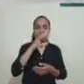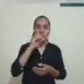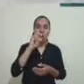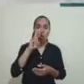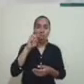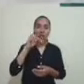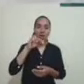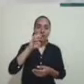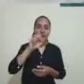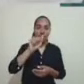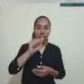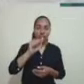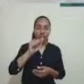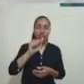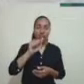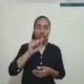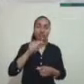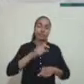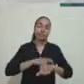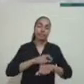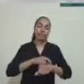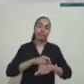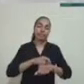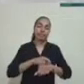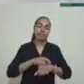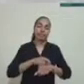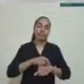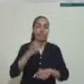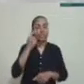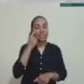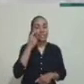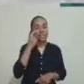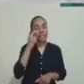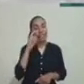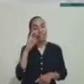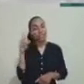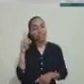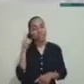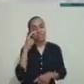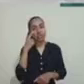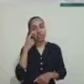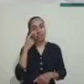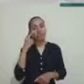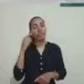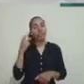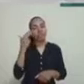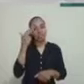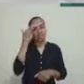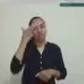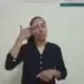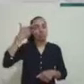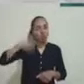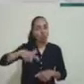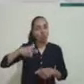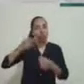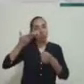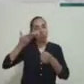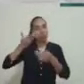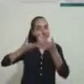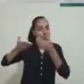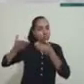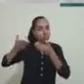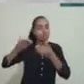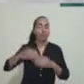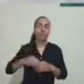validade. Inclusive, a minha córnea direita já está dando sinais que vou ter que fazer um novo transplante. Então, com o procedimento,